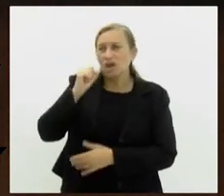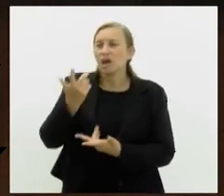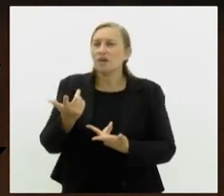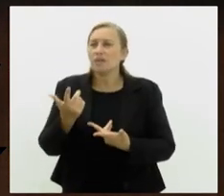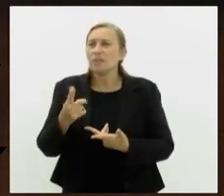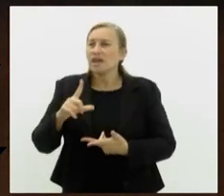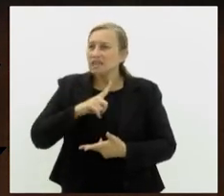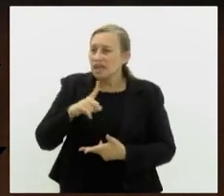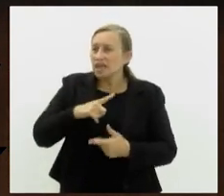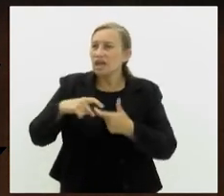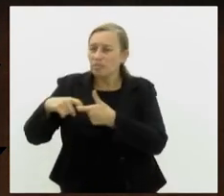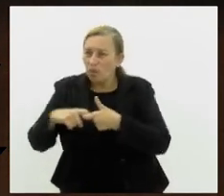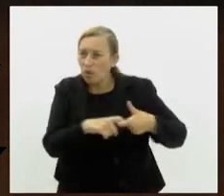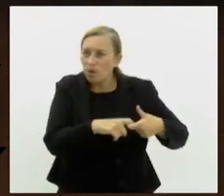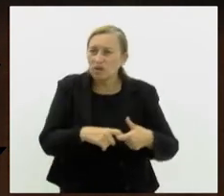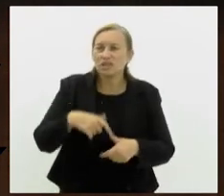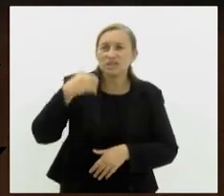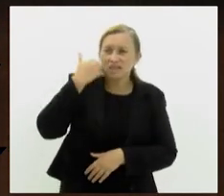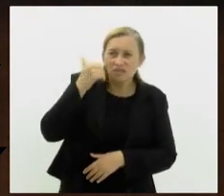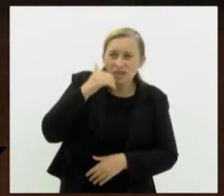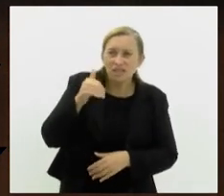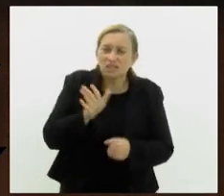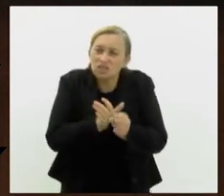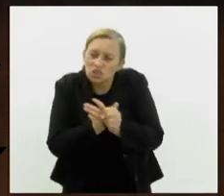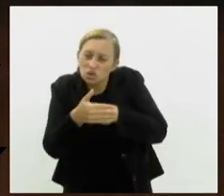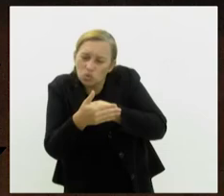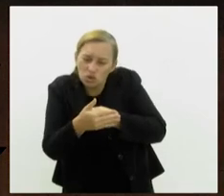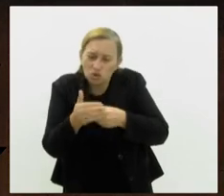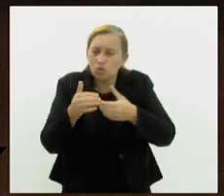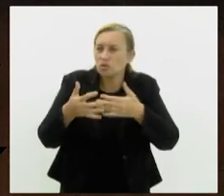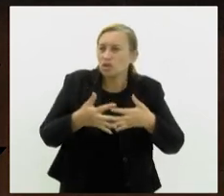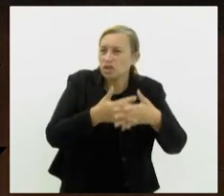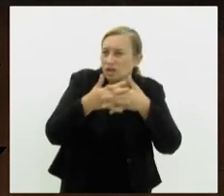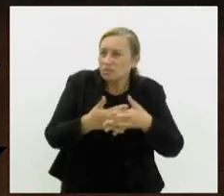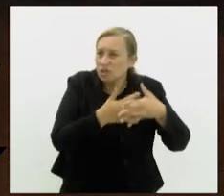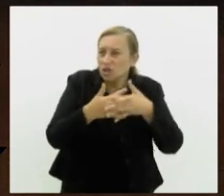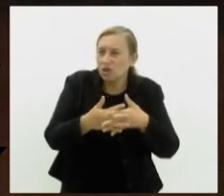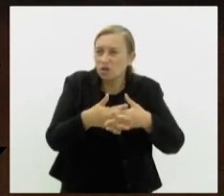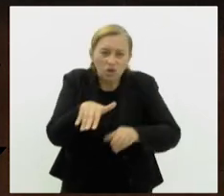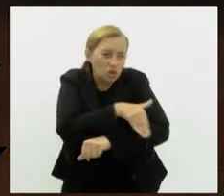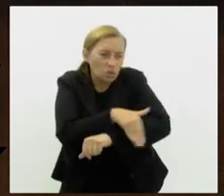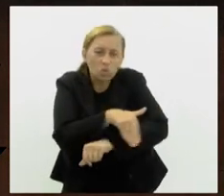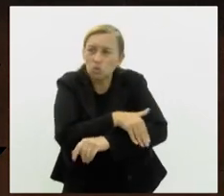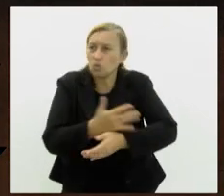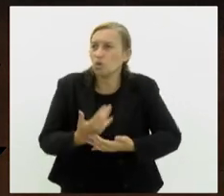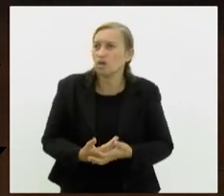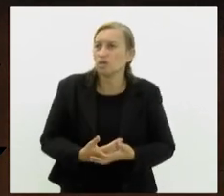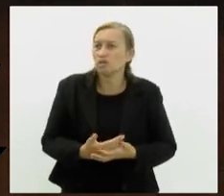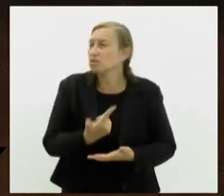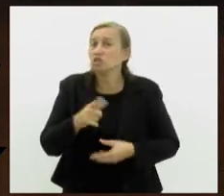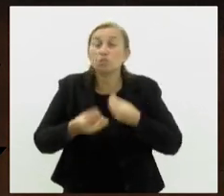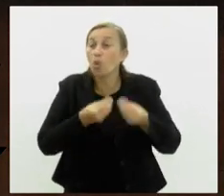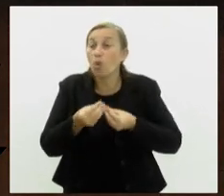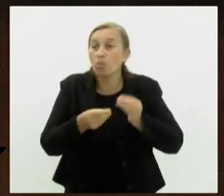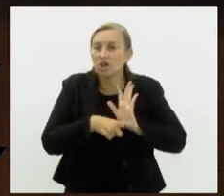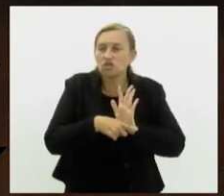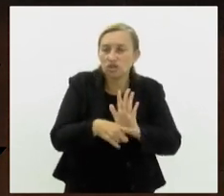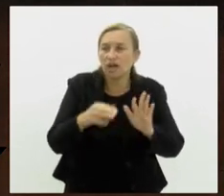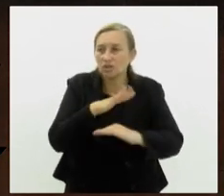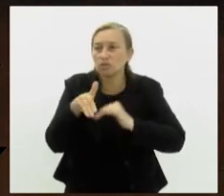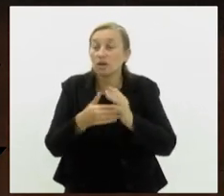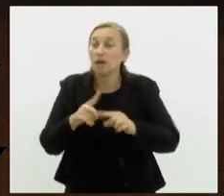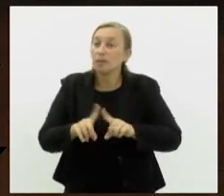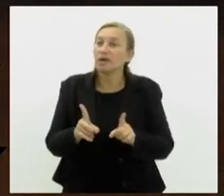tem sacanagem aqui. Tem caminhão escondido em rua paralela. Nós não temos como atender o estado inteiro. E o Estatuto das